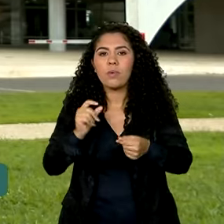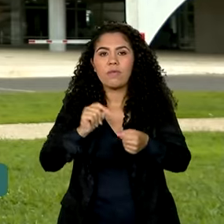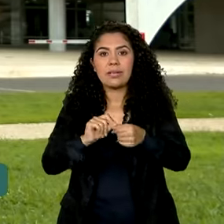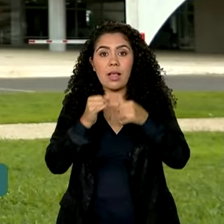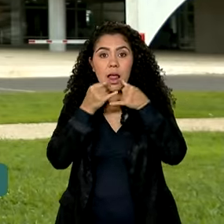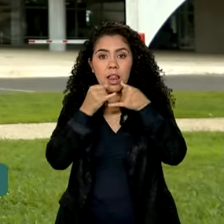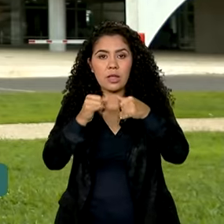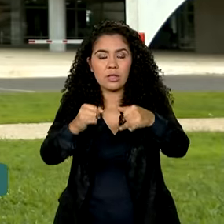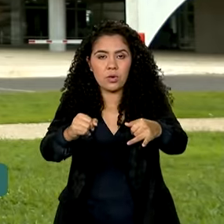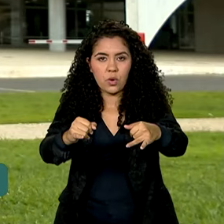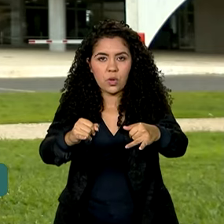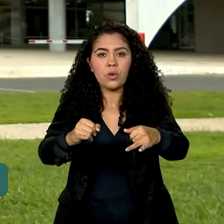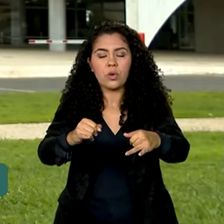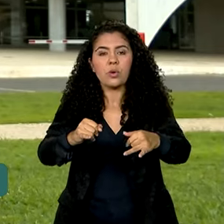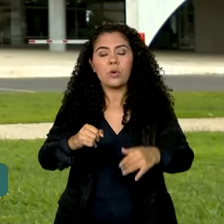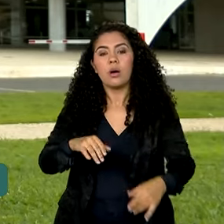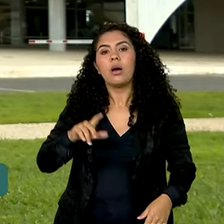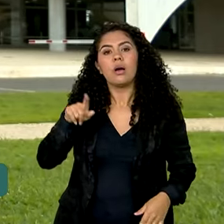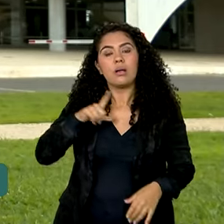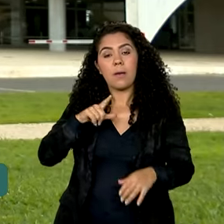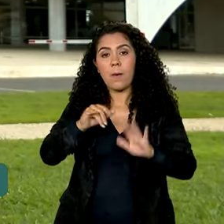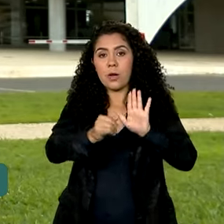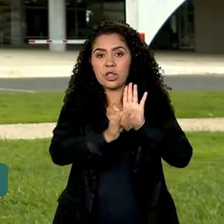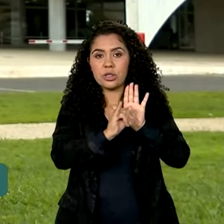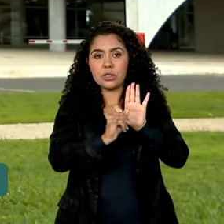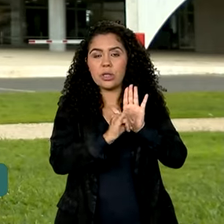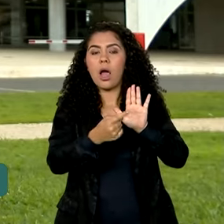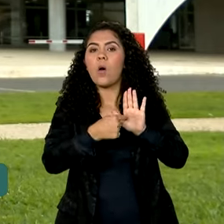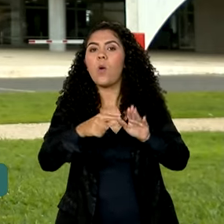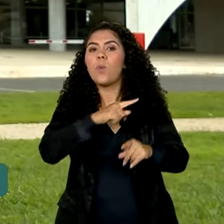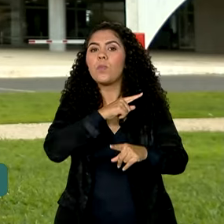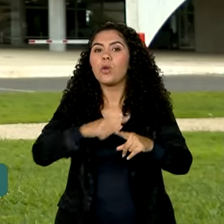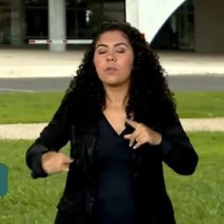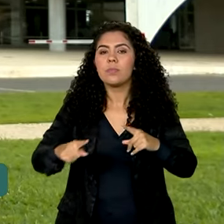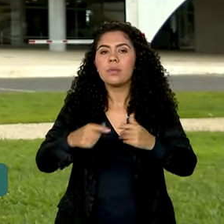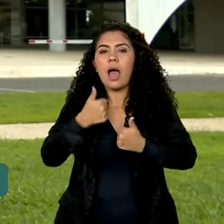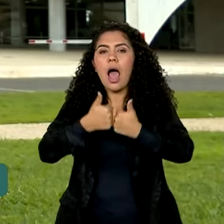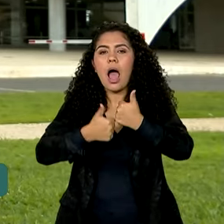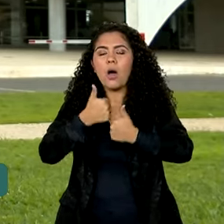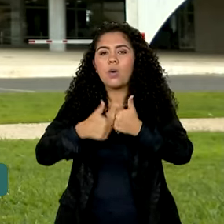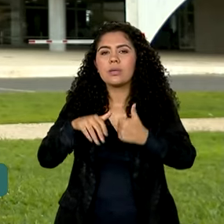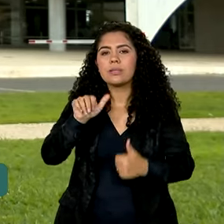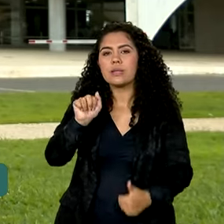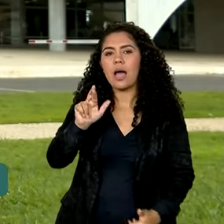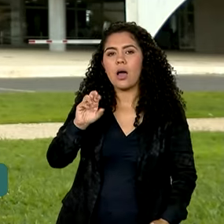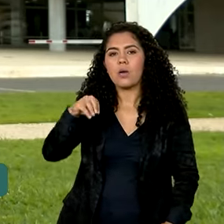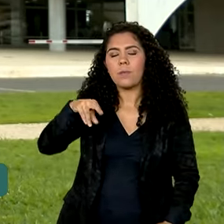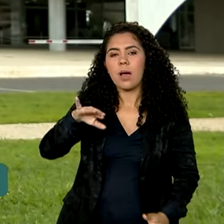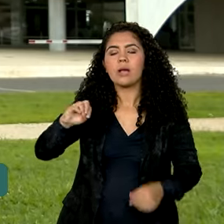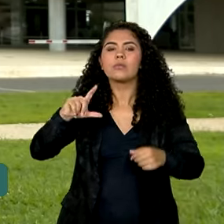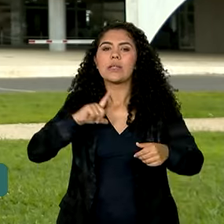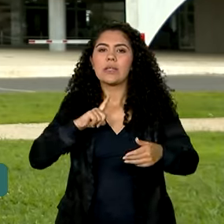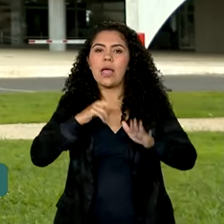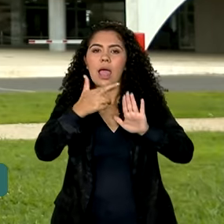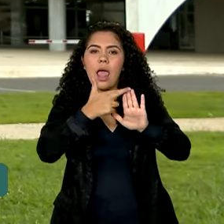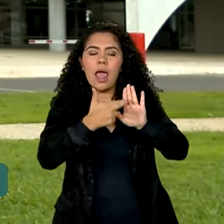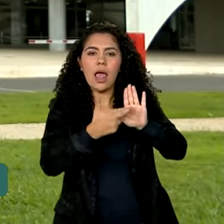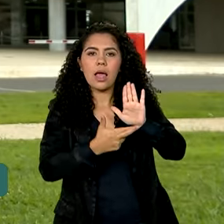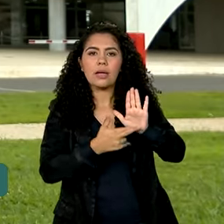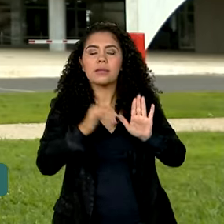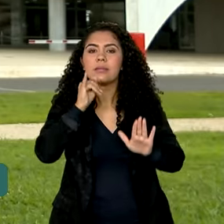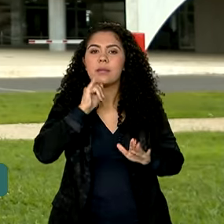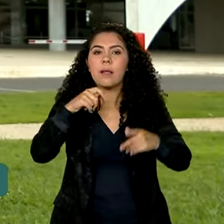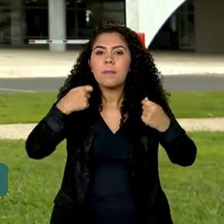por viva voz. O edital proíbe a aquisição de arroz aromático e define algumas regras. Por exemplo, o produto deve ter